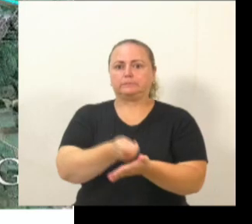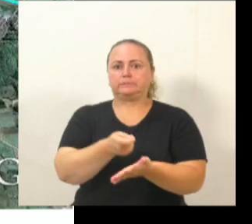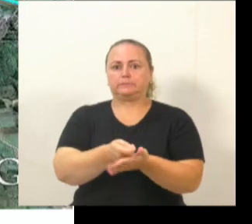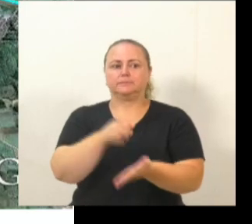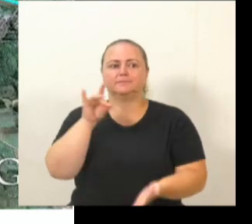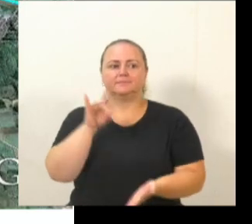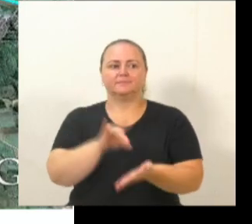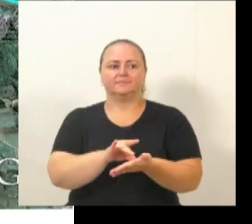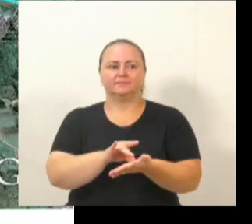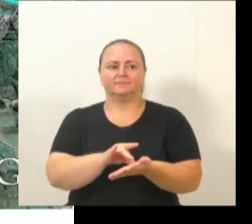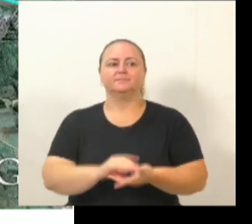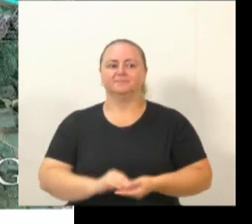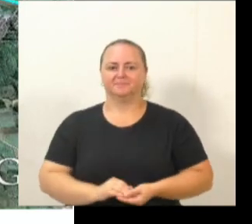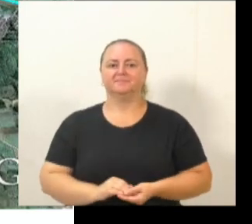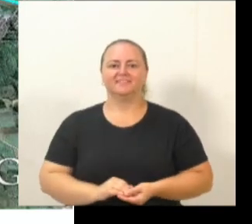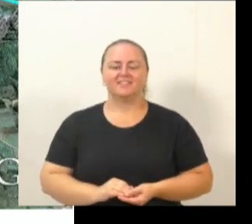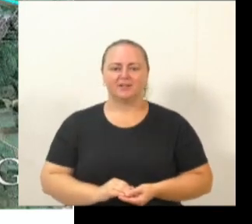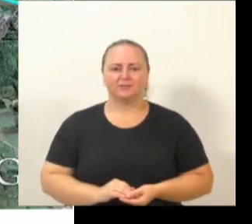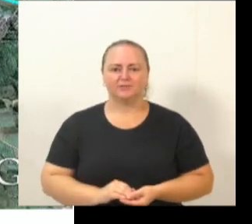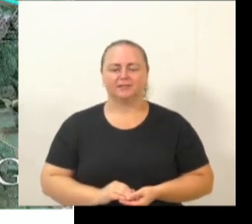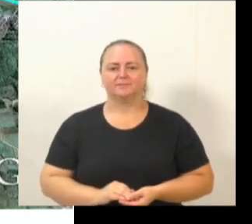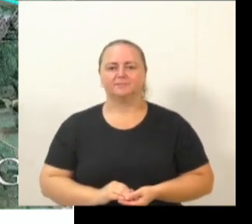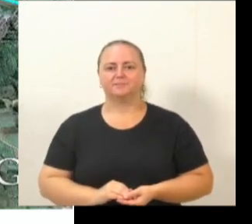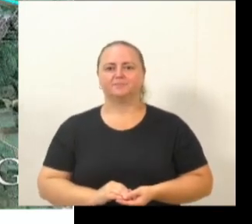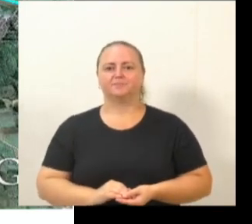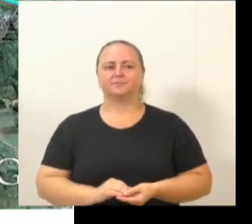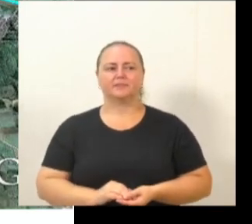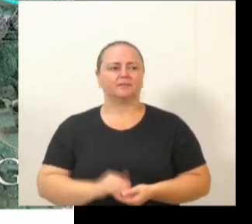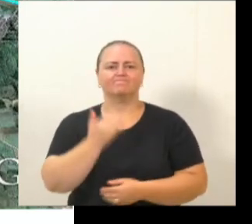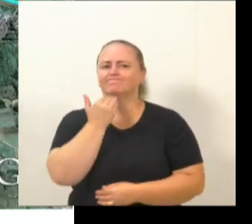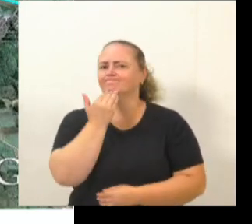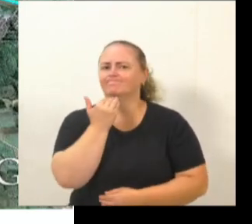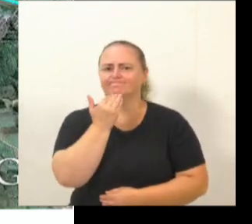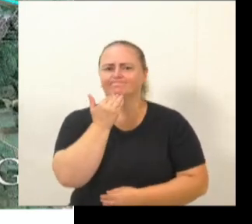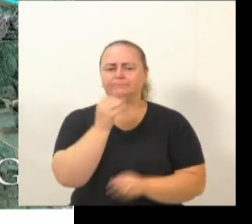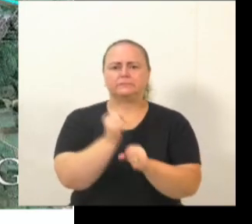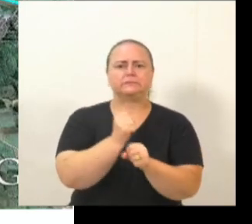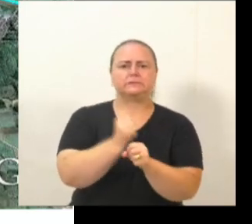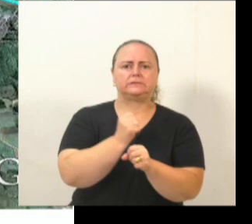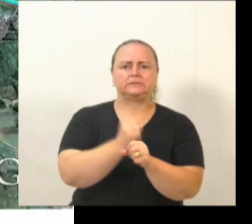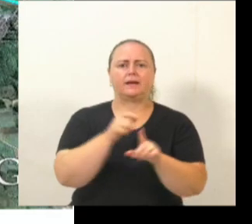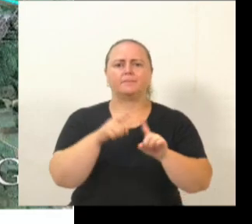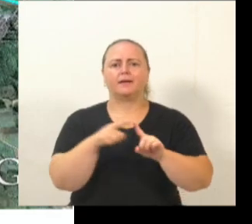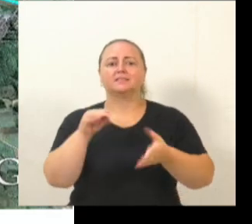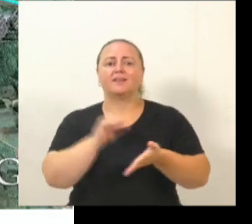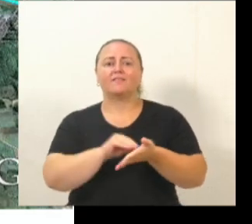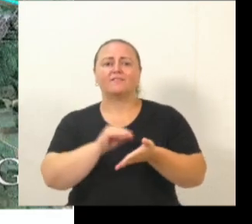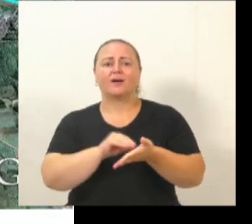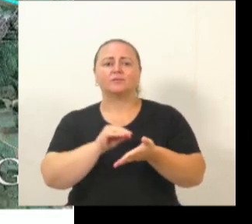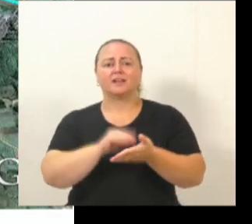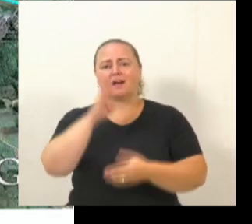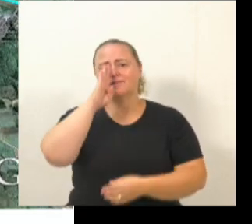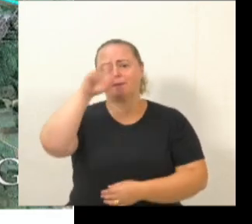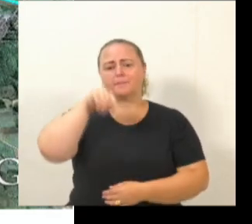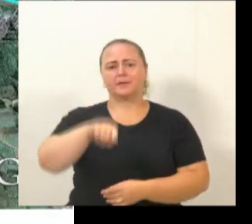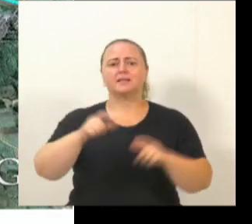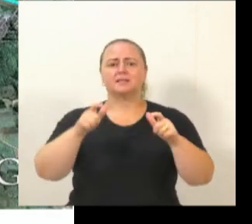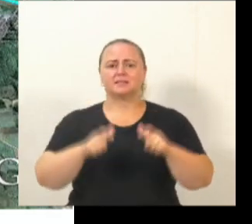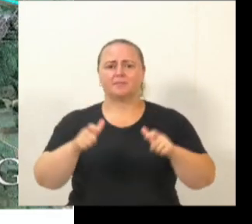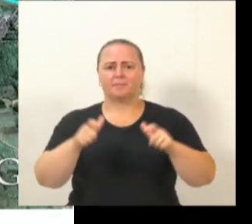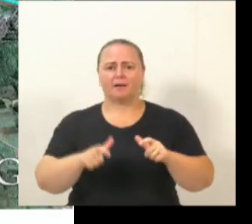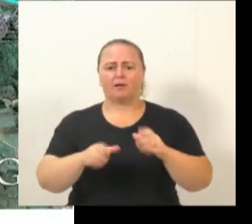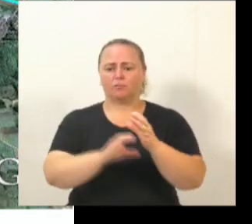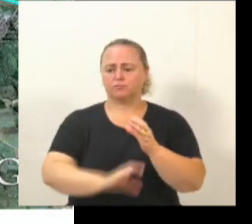concessionária, mas não dava para construir o entorno sem ter a região central, não dava para construir as redes sem ter as